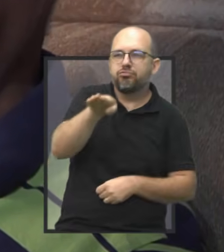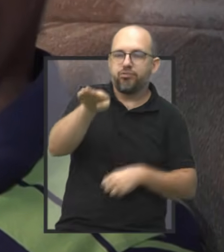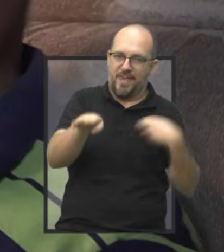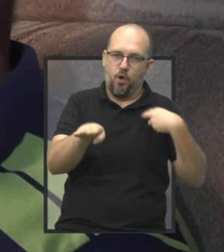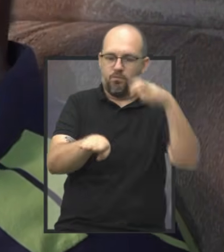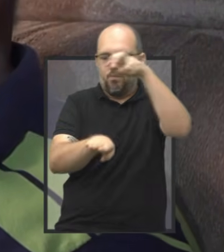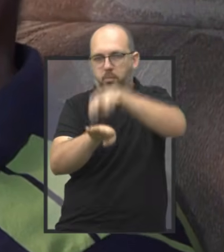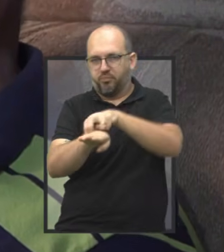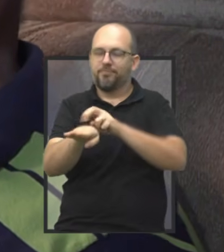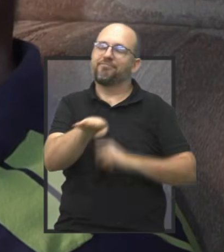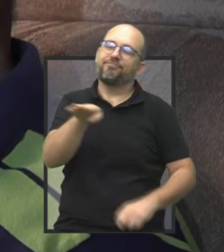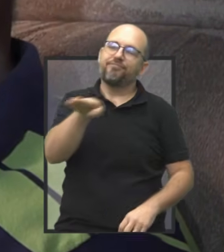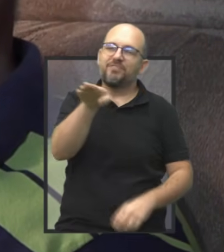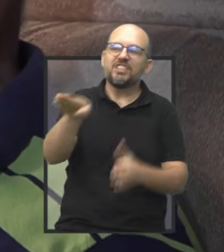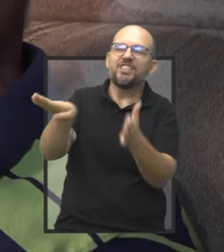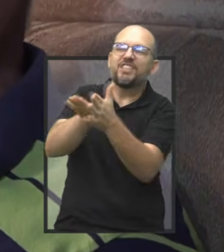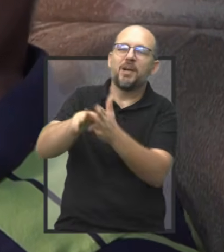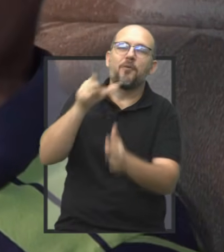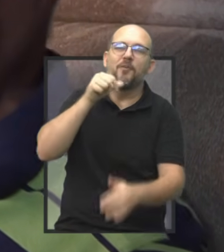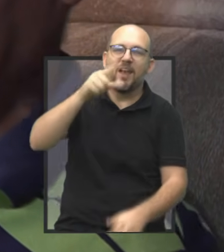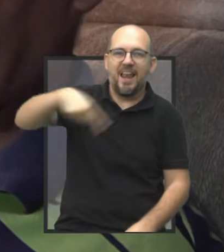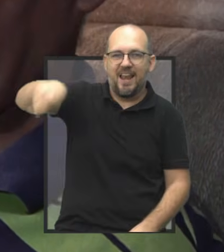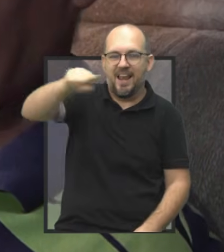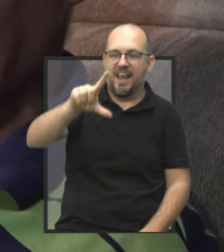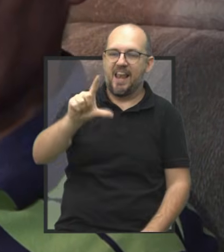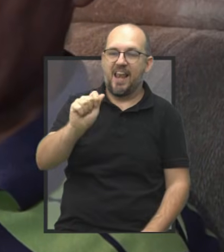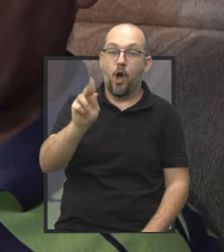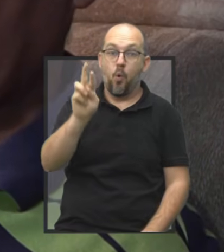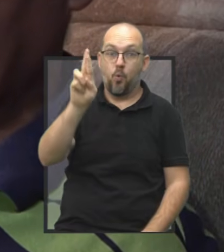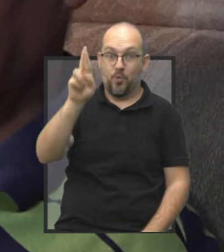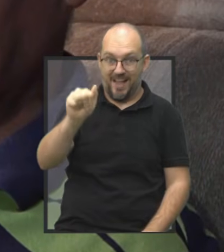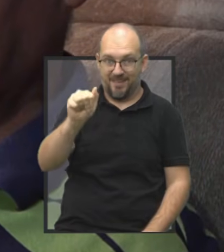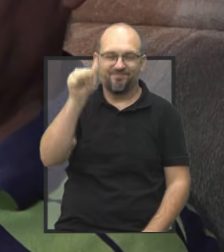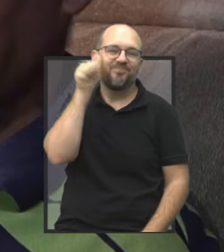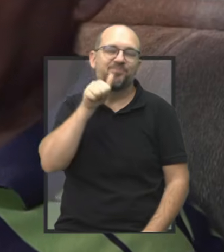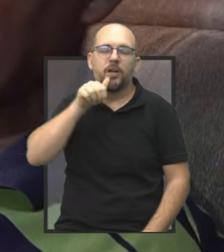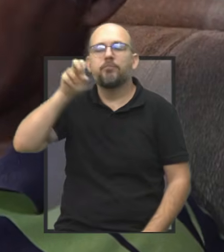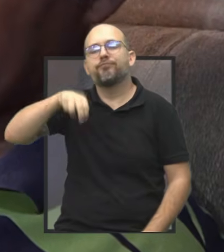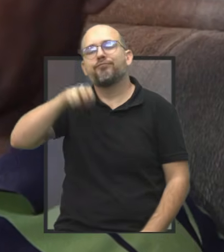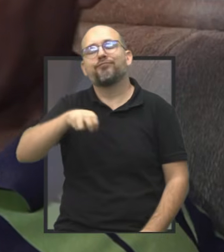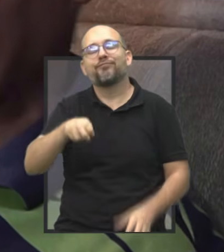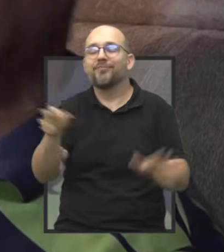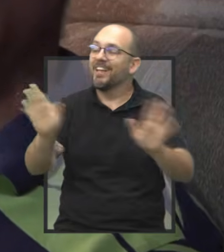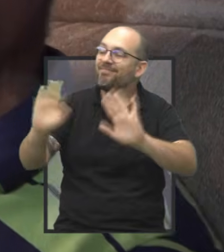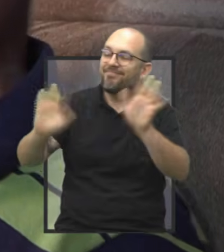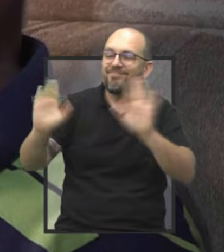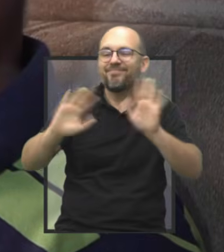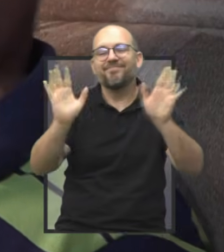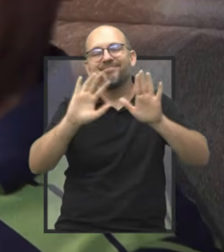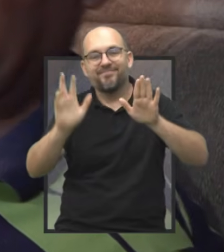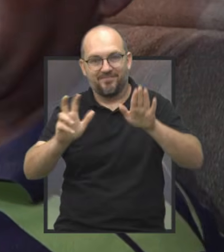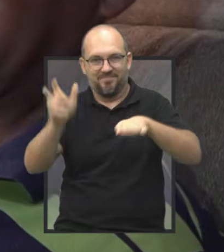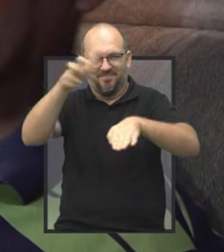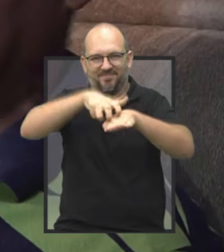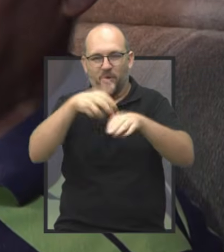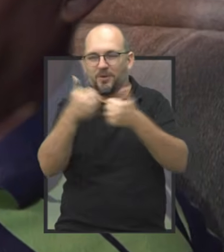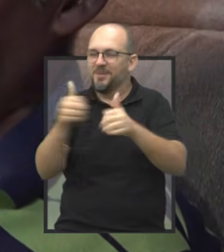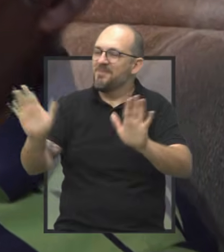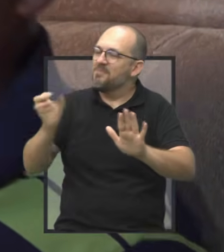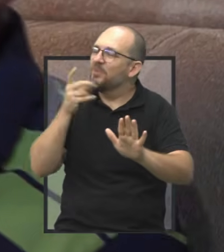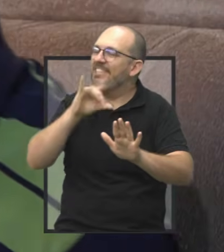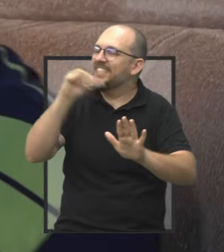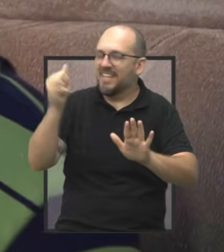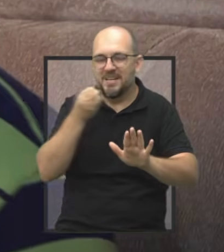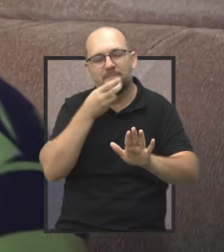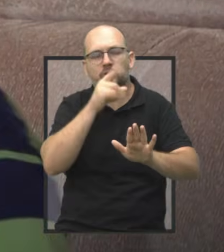vocês conhecem aí. Chegamos na Lagoa da Laura, a dona Laura vem. Oh, bom dia, Bastião, bom dia, Zé